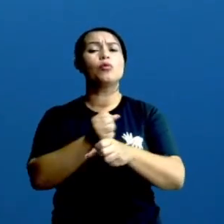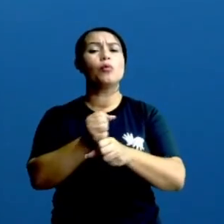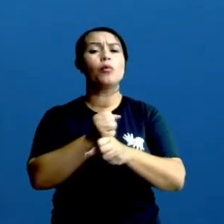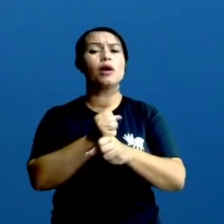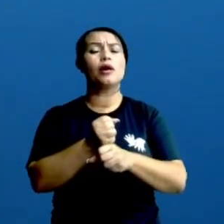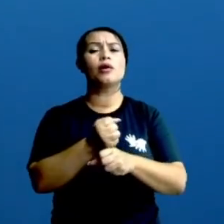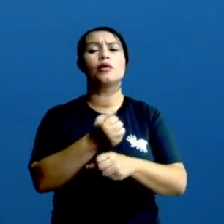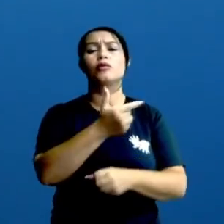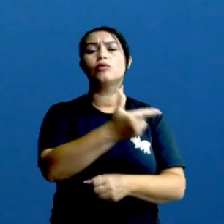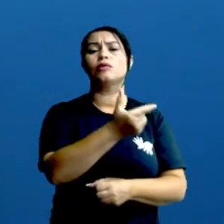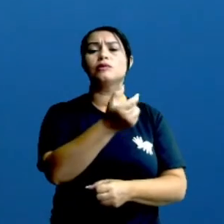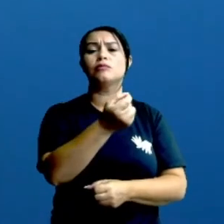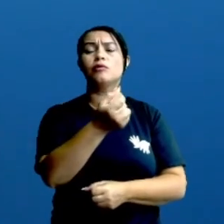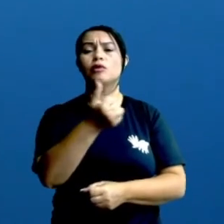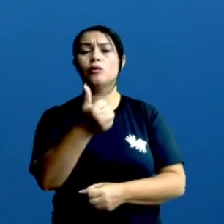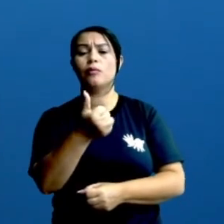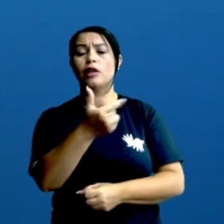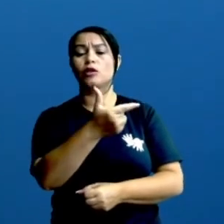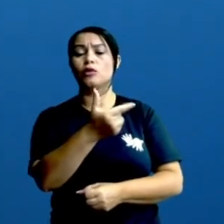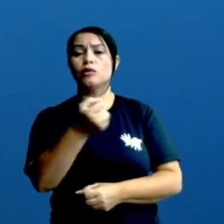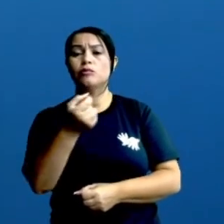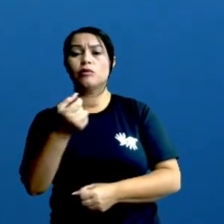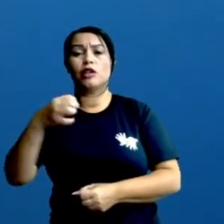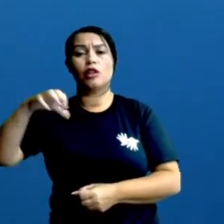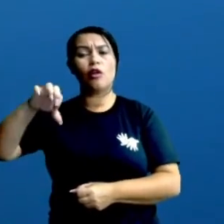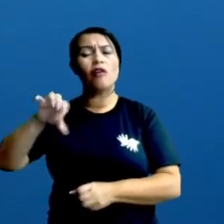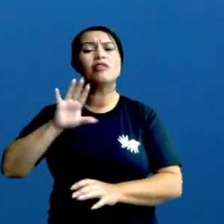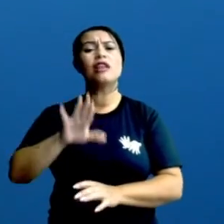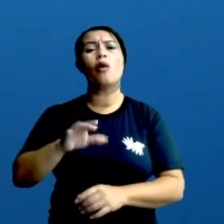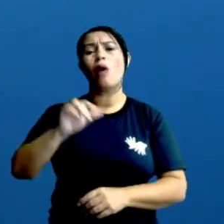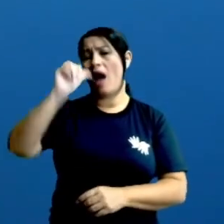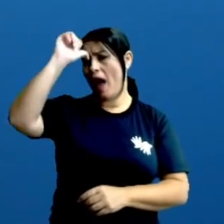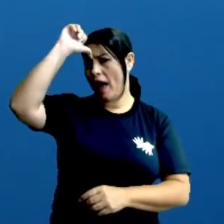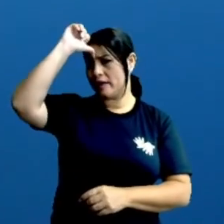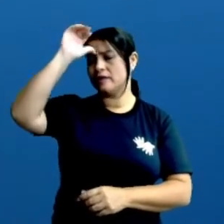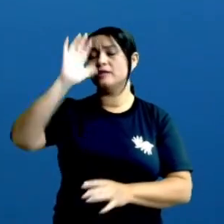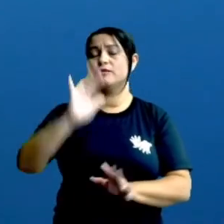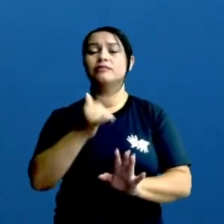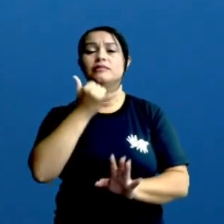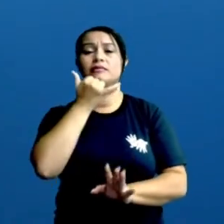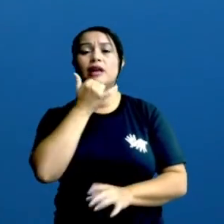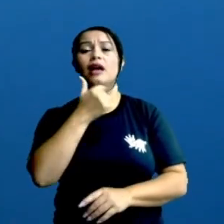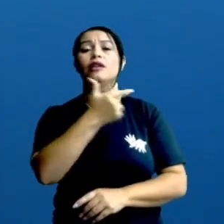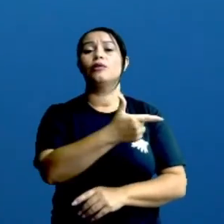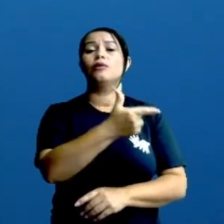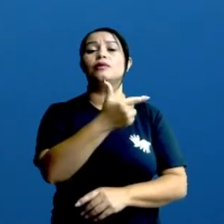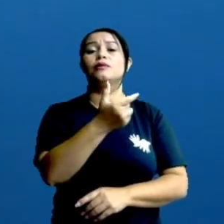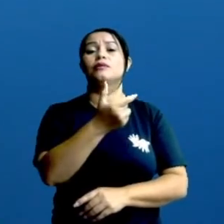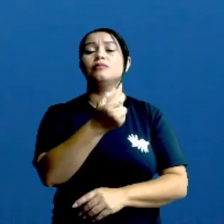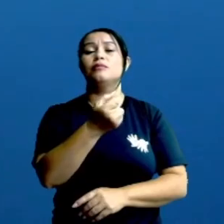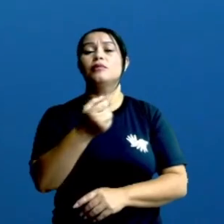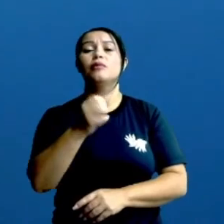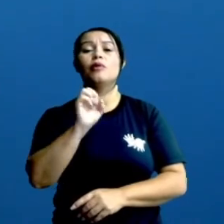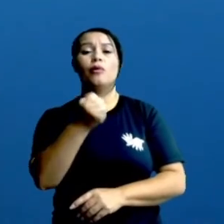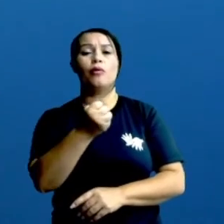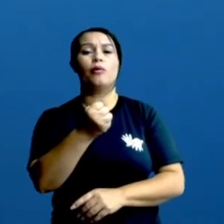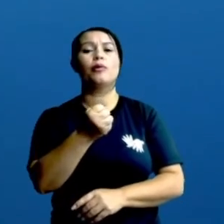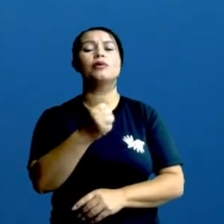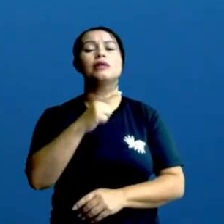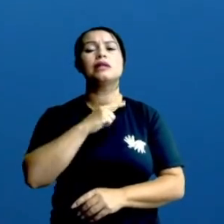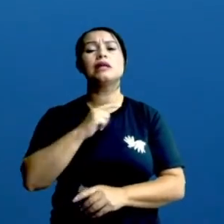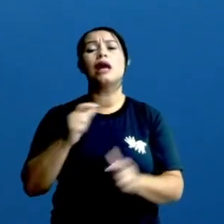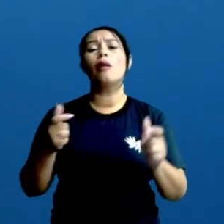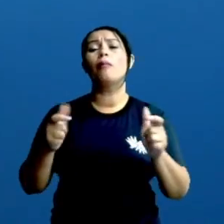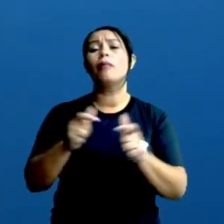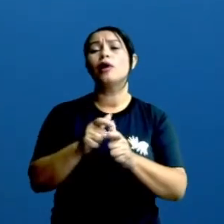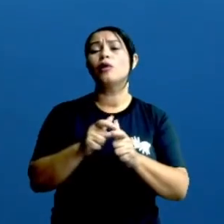2000 para 2009, a Índia tinha uma produção industrial menor do que o Brasil. Perdão, em 2000 e 2008 tinha uma produção industrial menor do que o